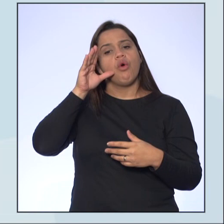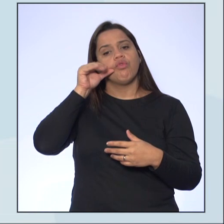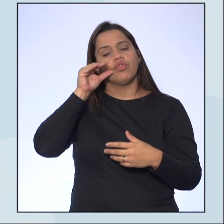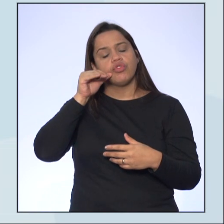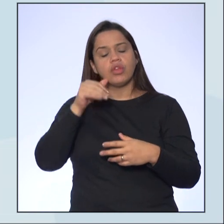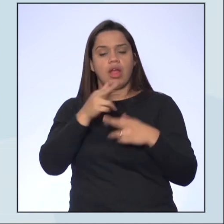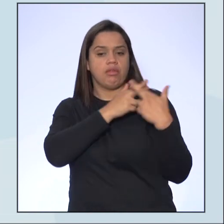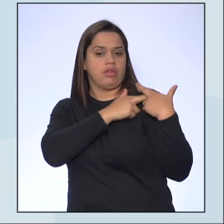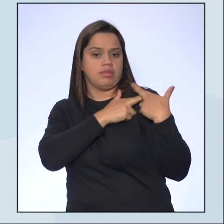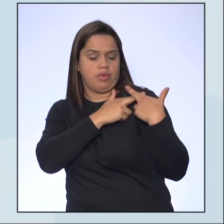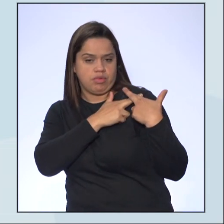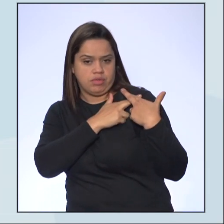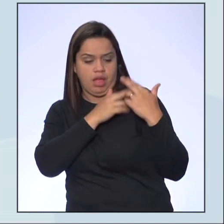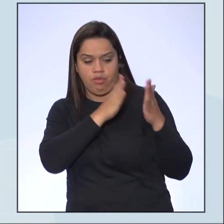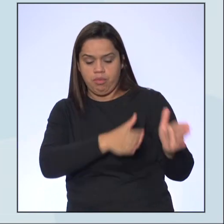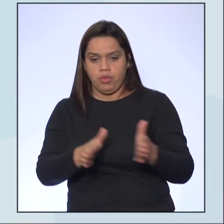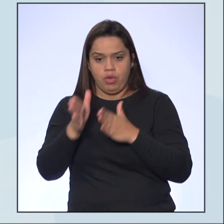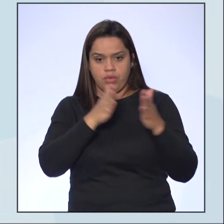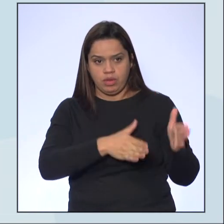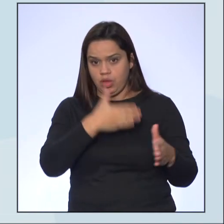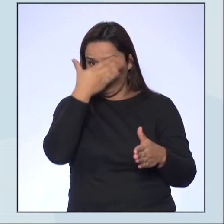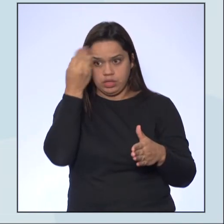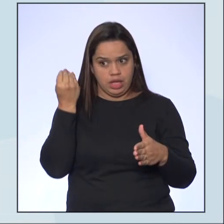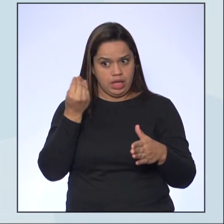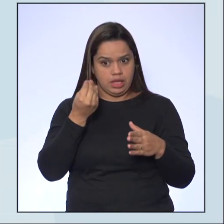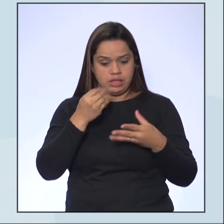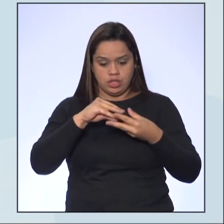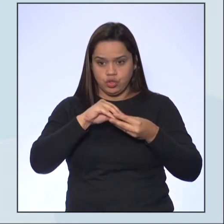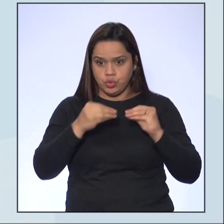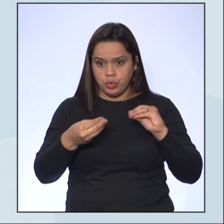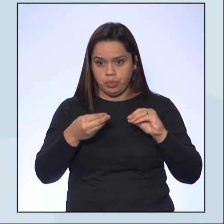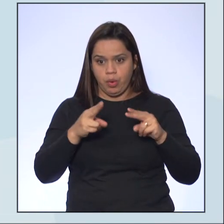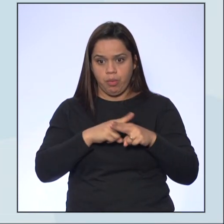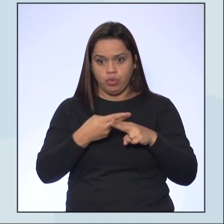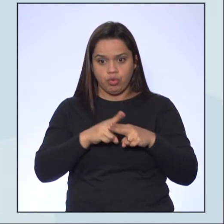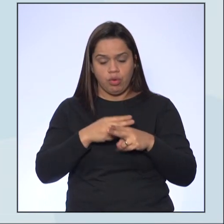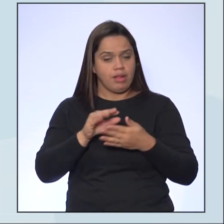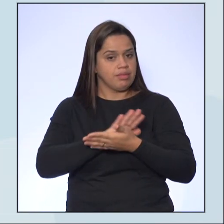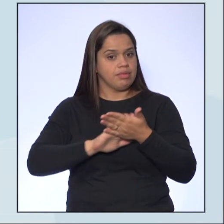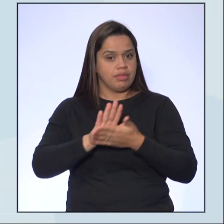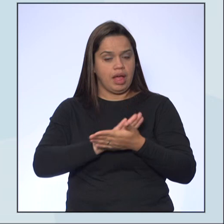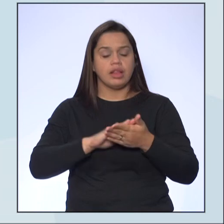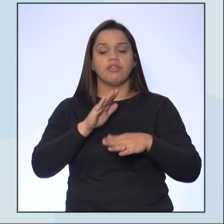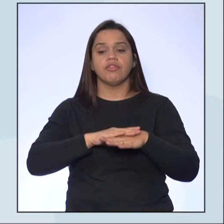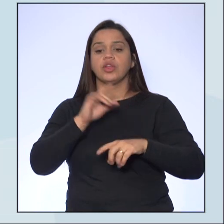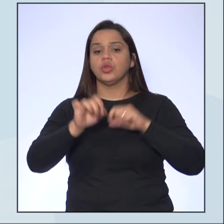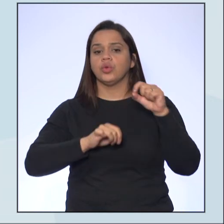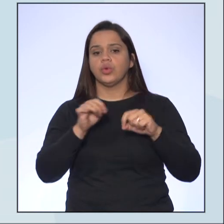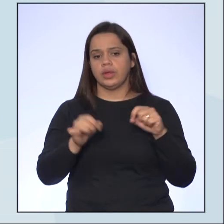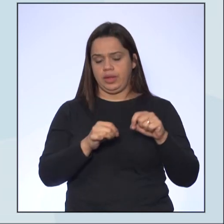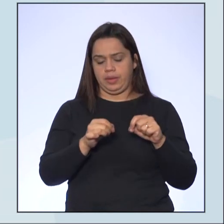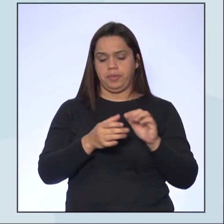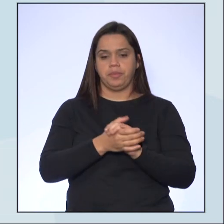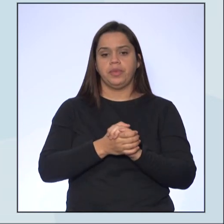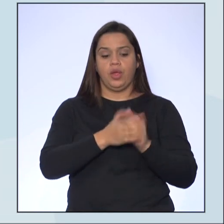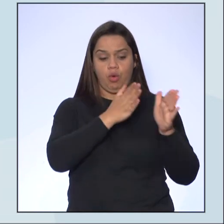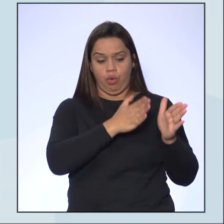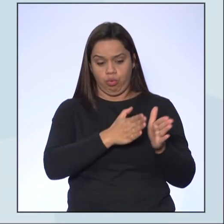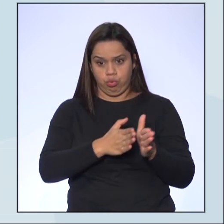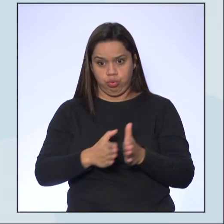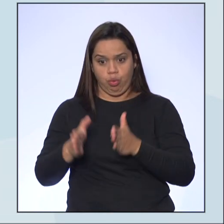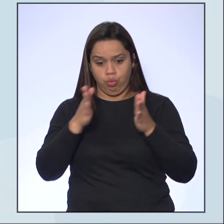processo não se esqueçam de bombom algum, não deixe nenhum para trás, foi elaborado um esquema referente